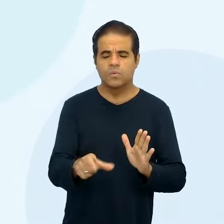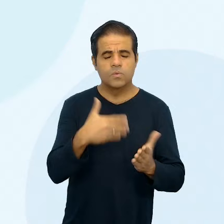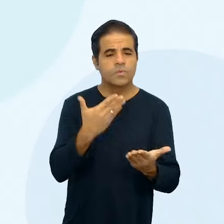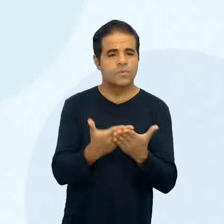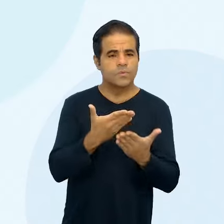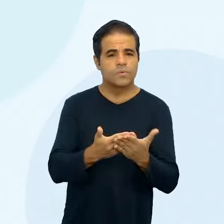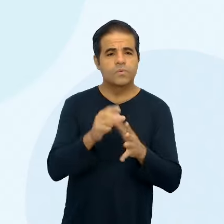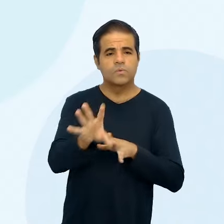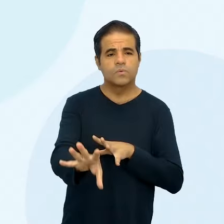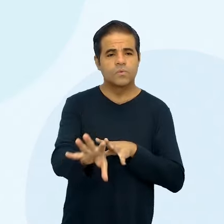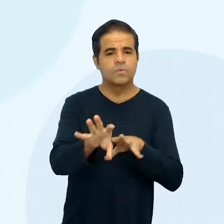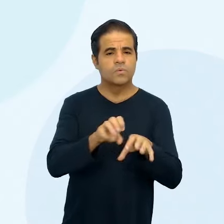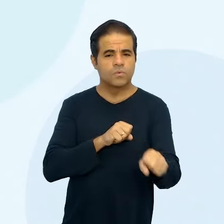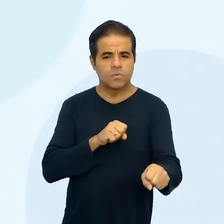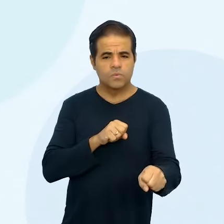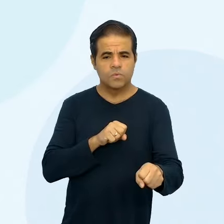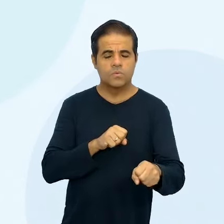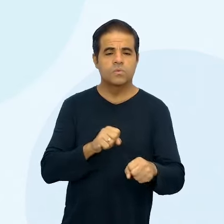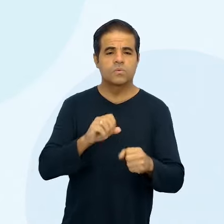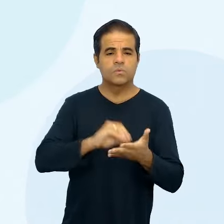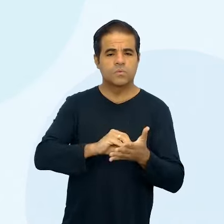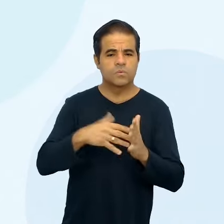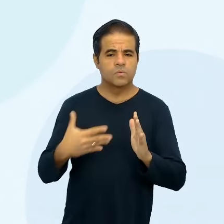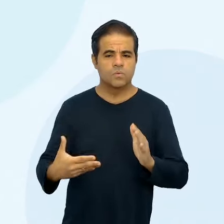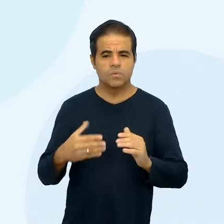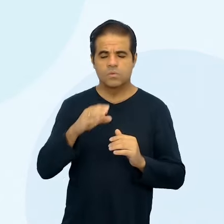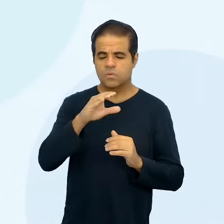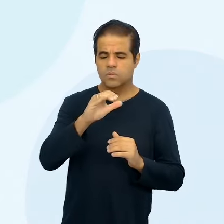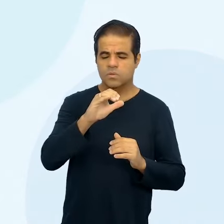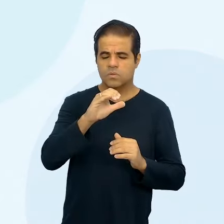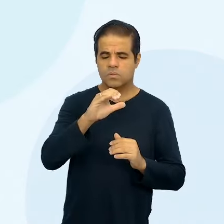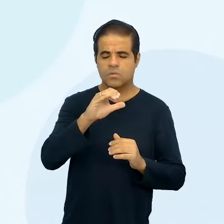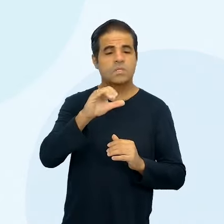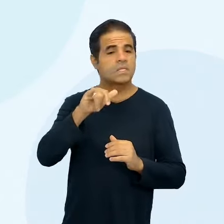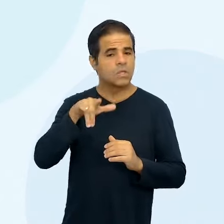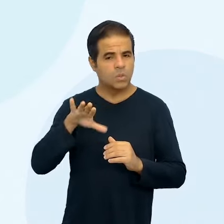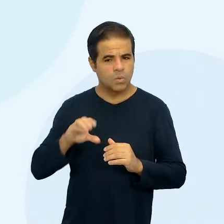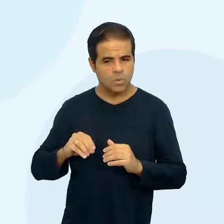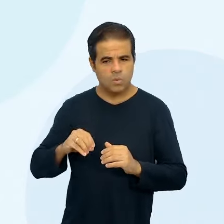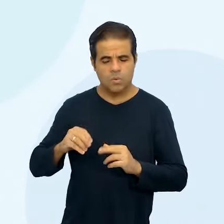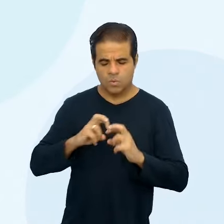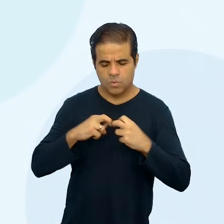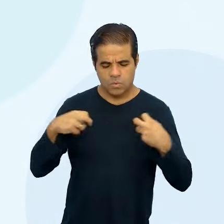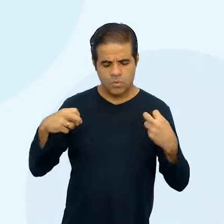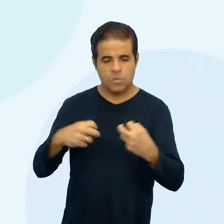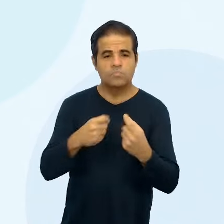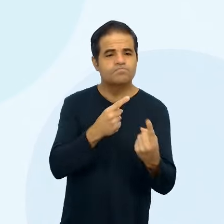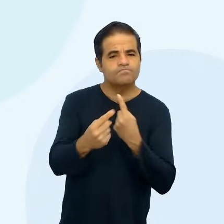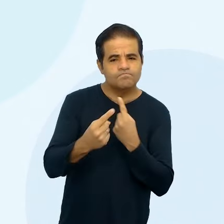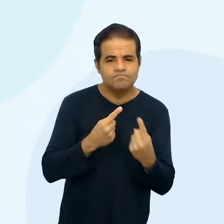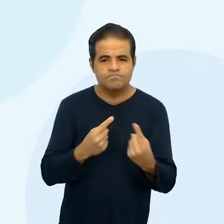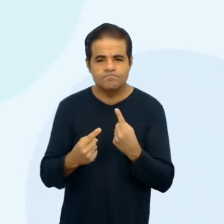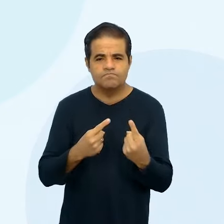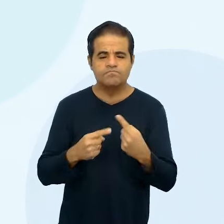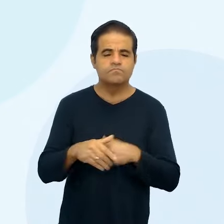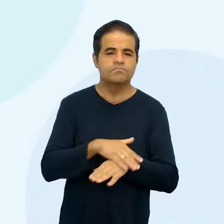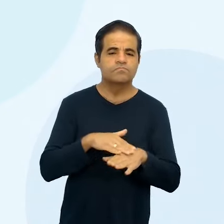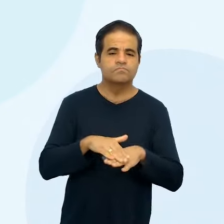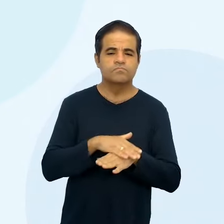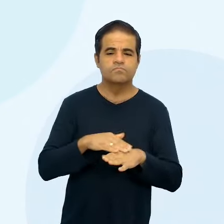a formação de um círculo, né, de uma roda de conversa, para que o vejam professor e se